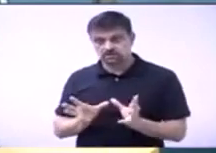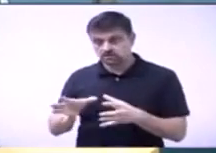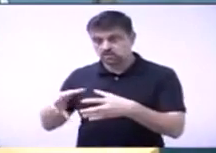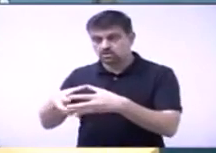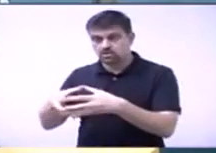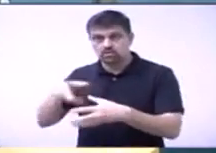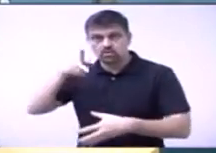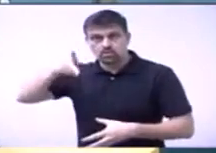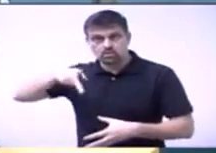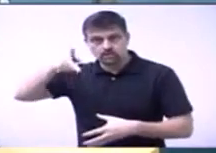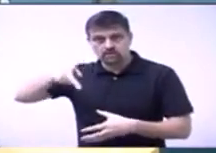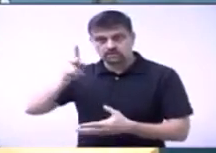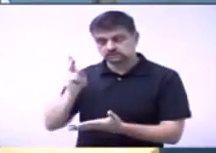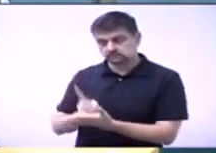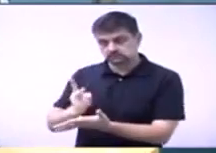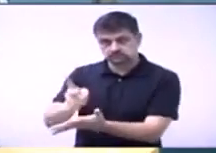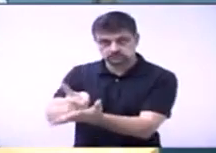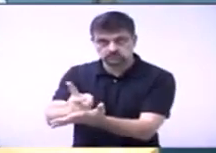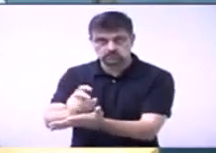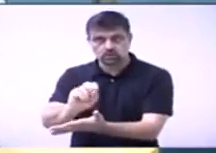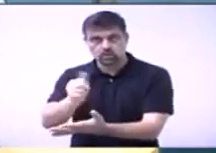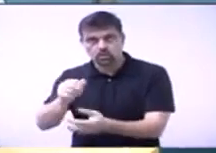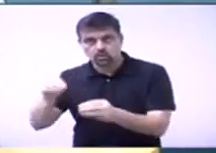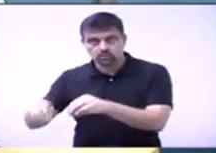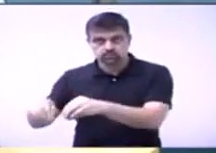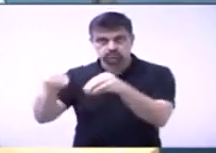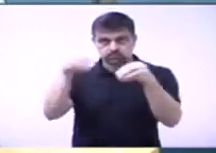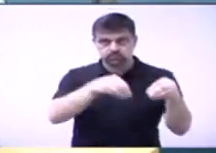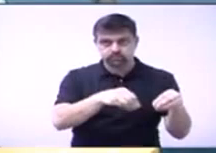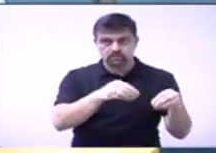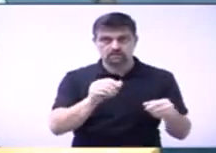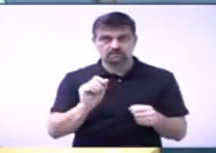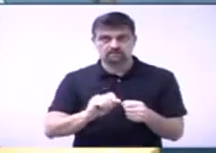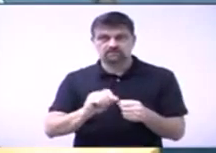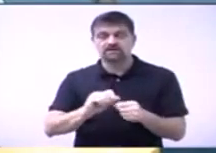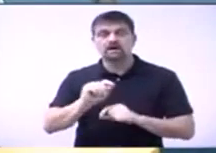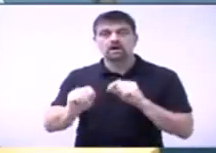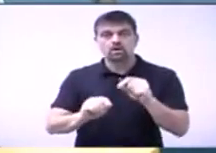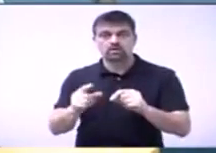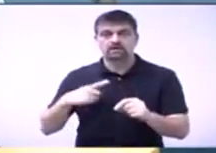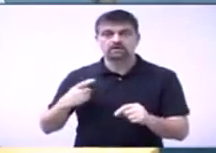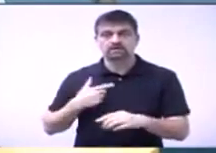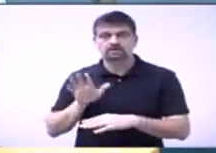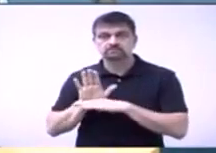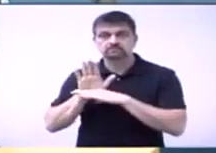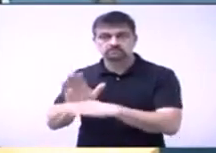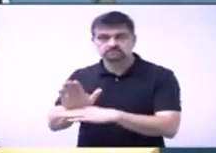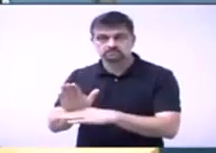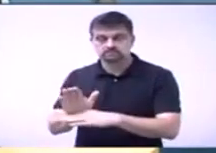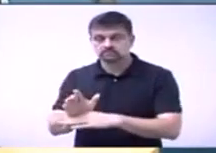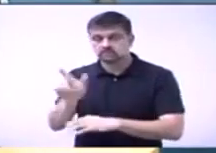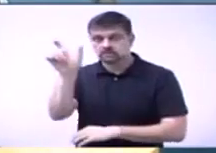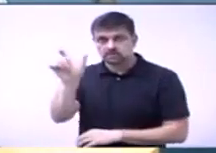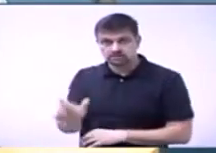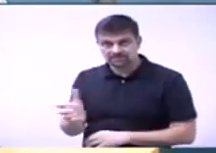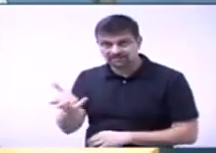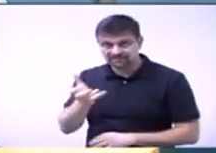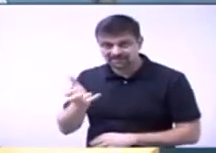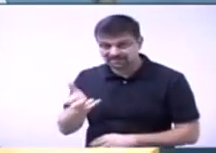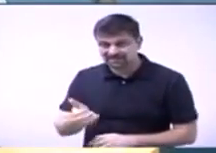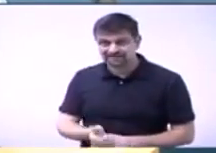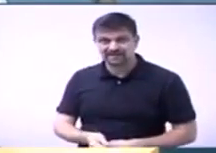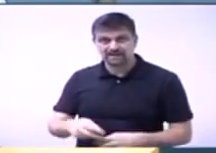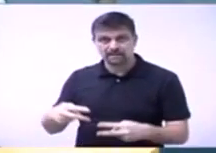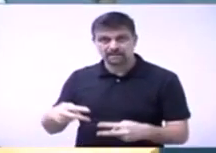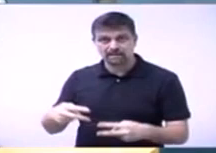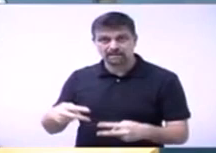ir ou permanecer no partido que quiser vá fazer reverência de ajudar alguém que queira o mal de Paulínia.